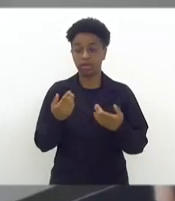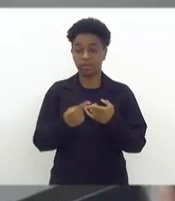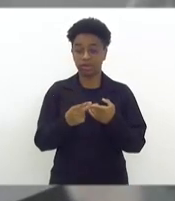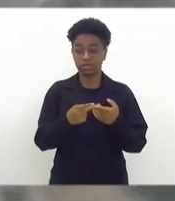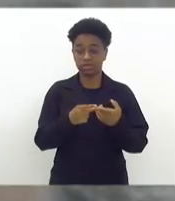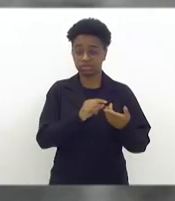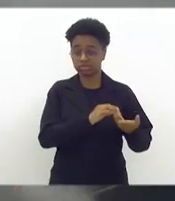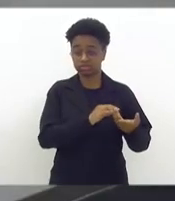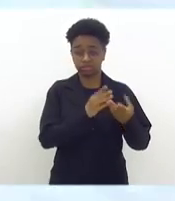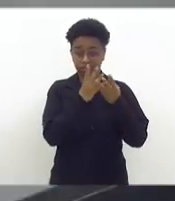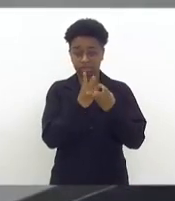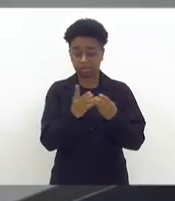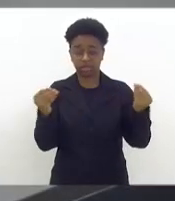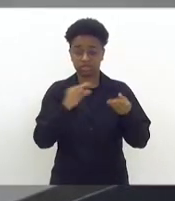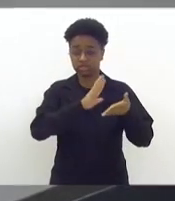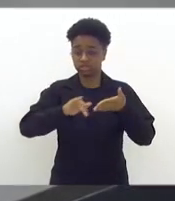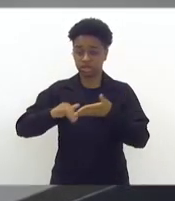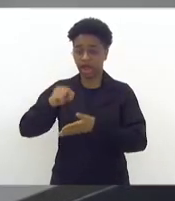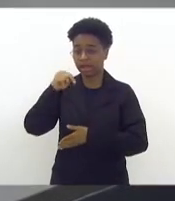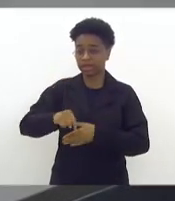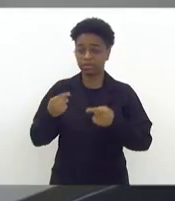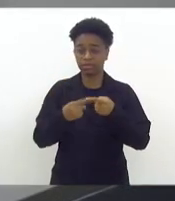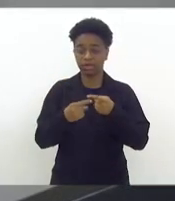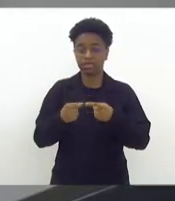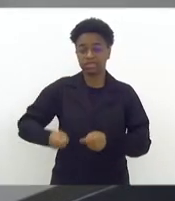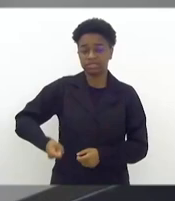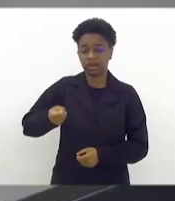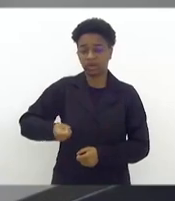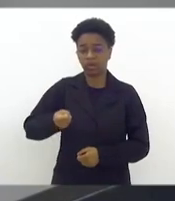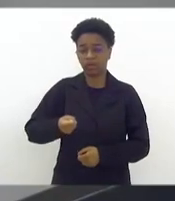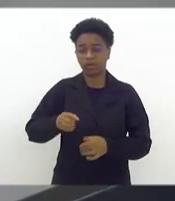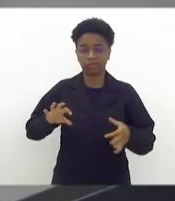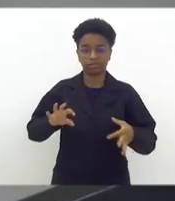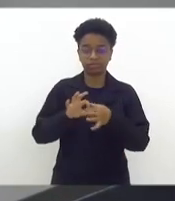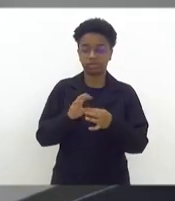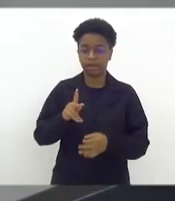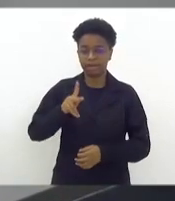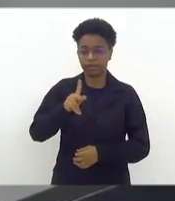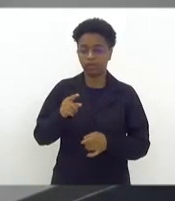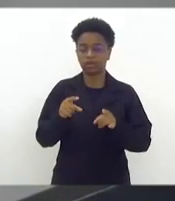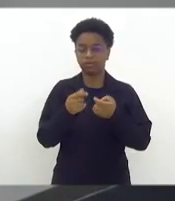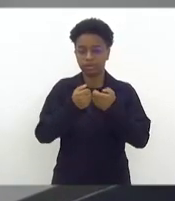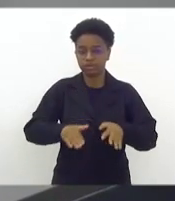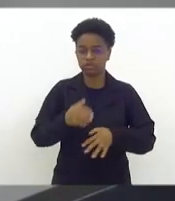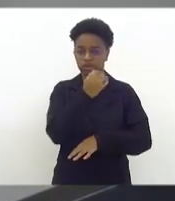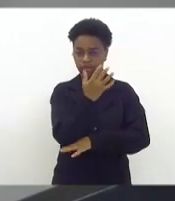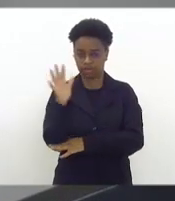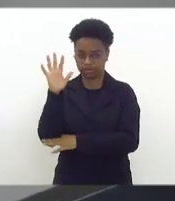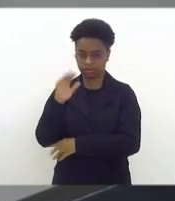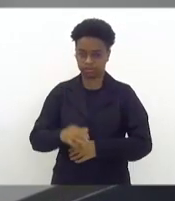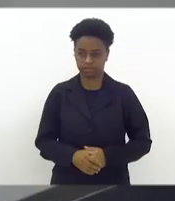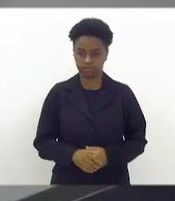no Rio de Janeiro dessas sacolas originárias do petróleo, que tanto mal fazem e faziam para o meio ambiente.